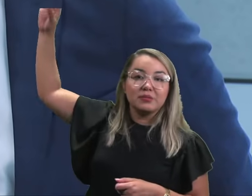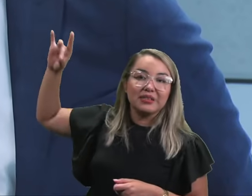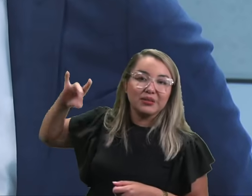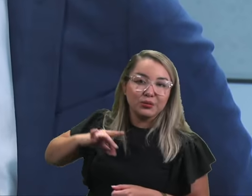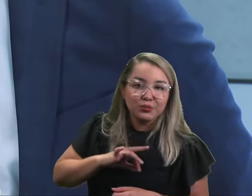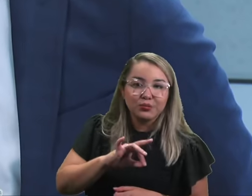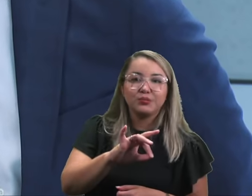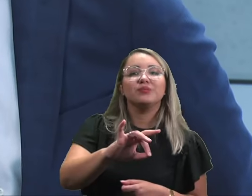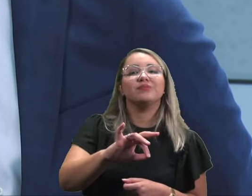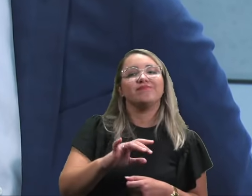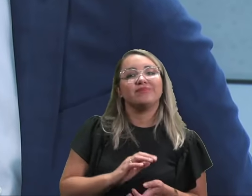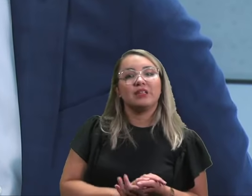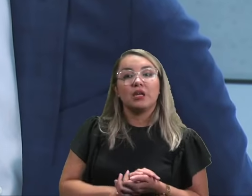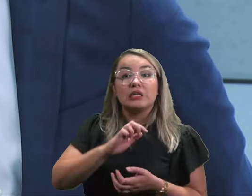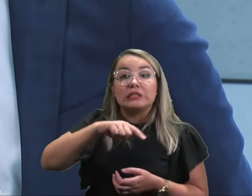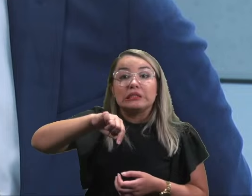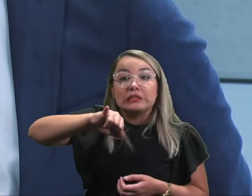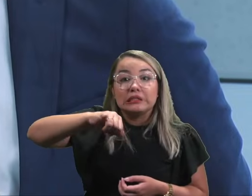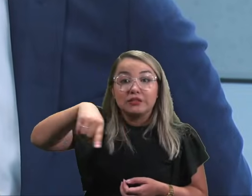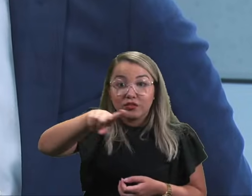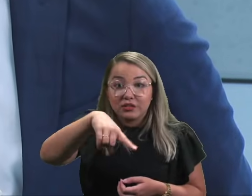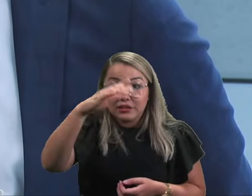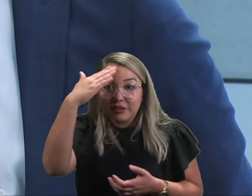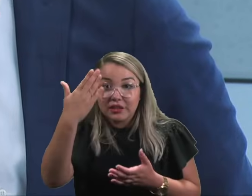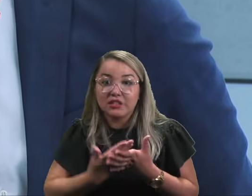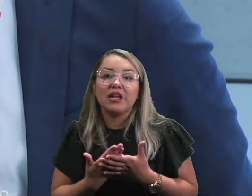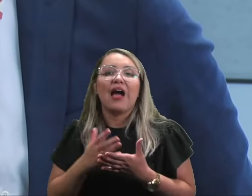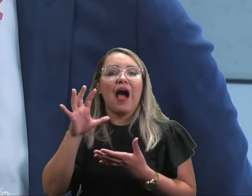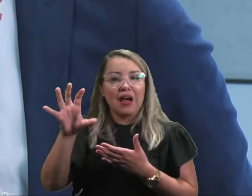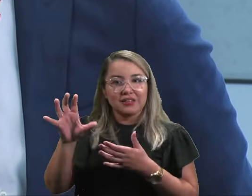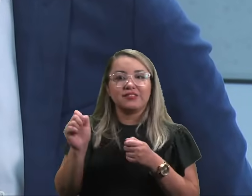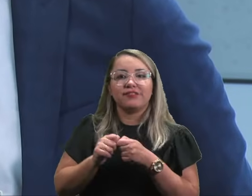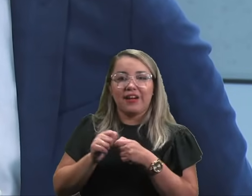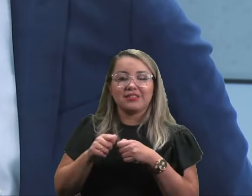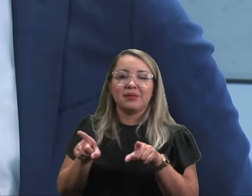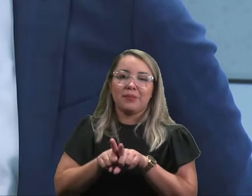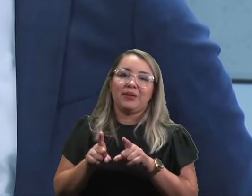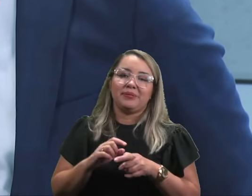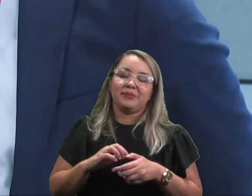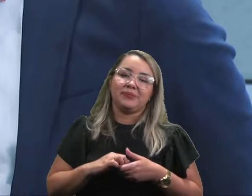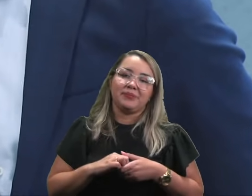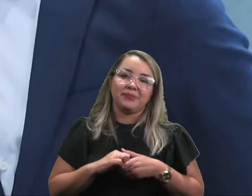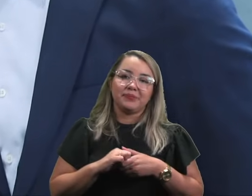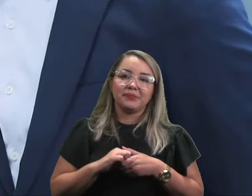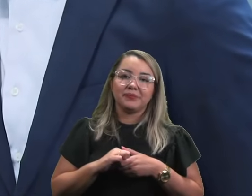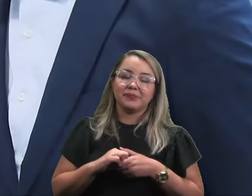crerem, assim viverão e farão.